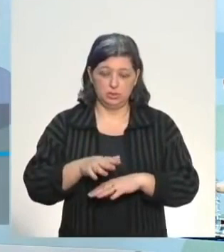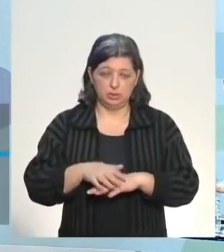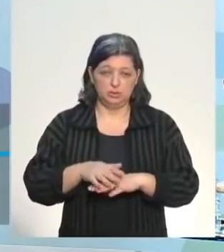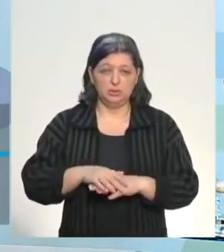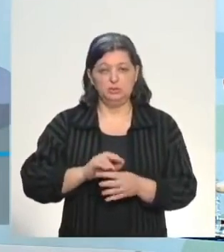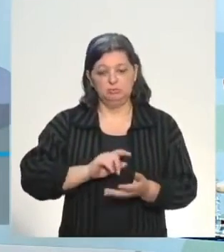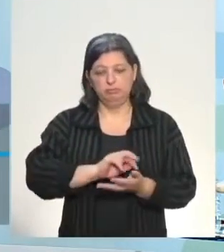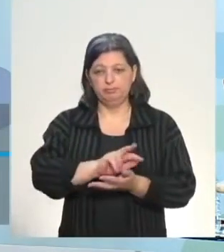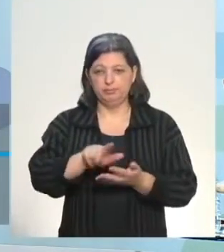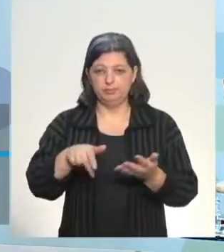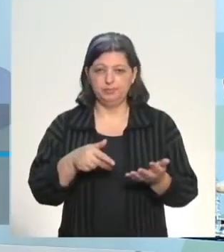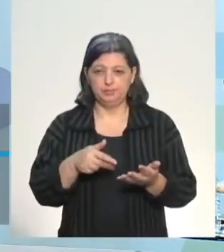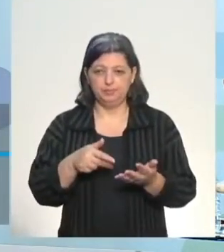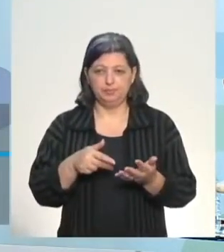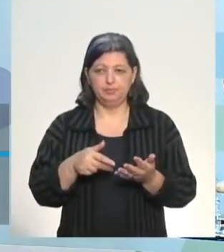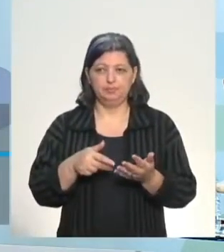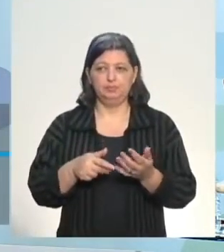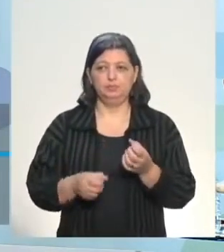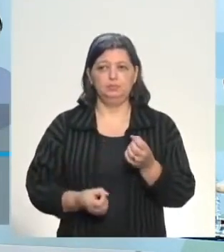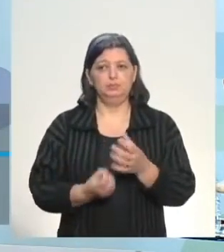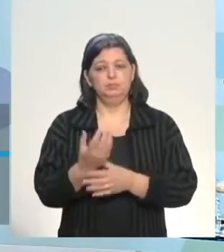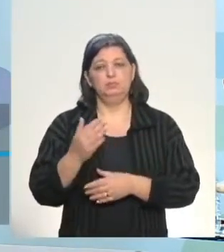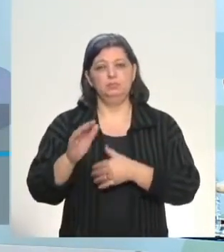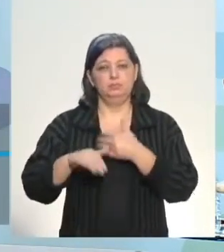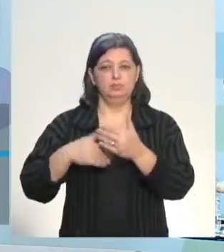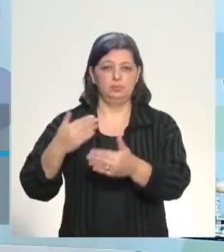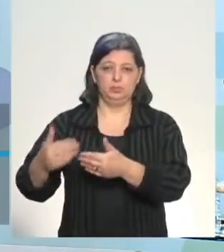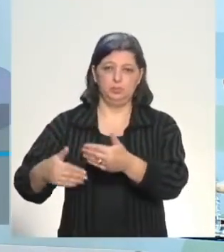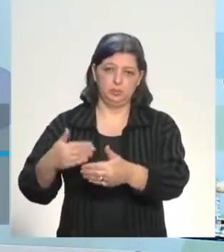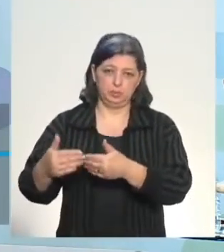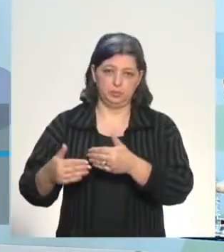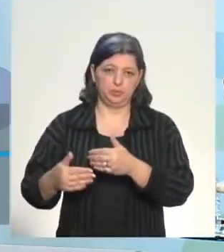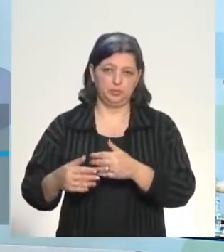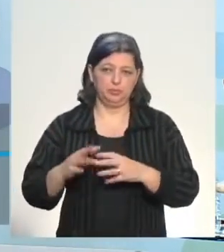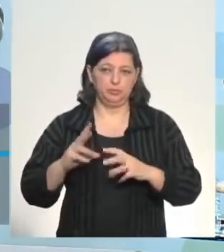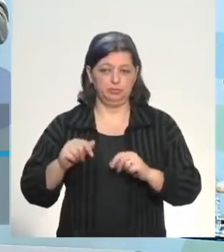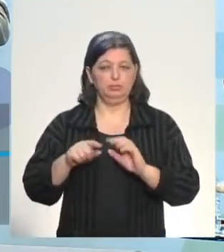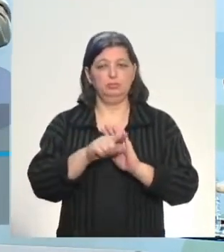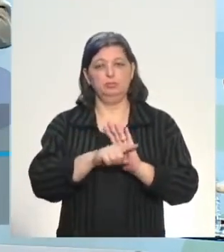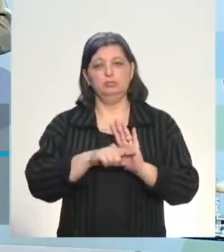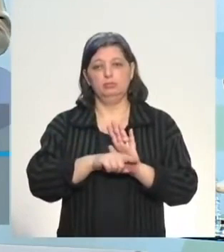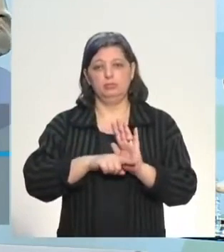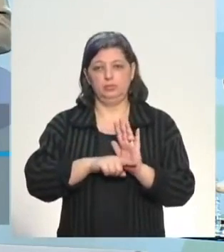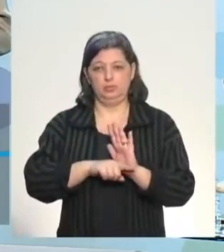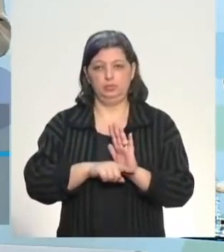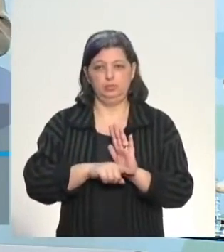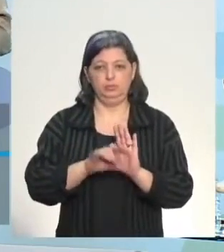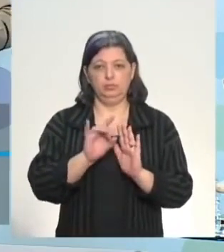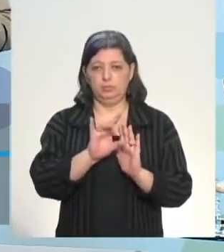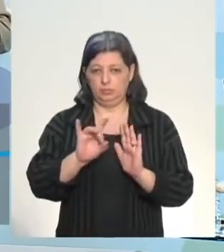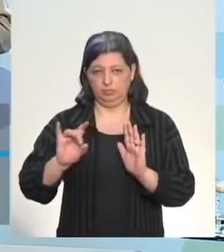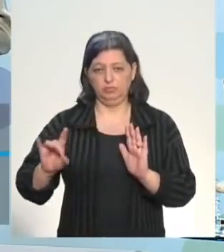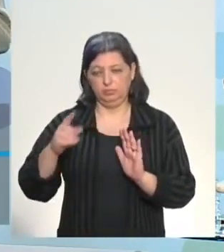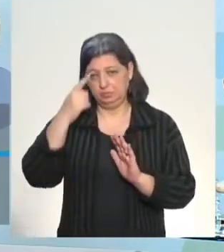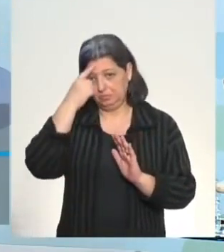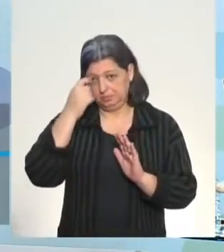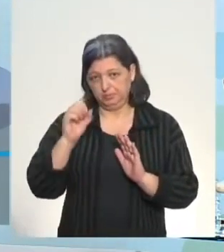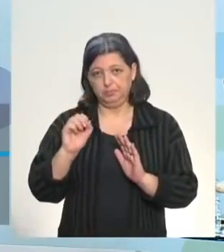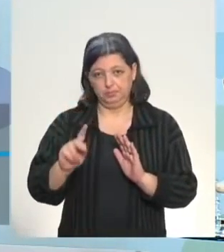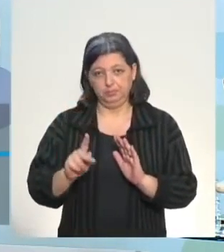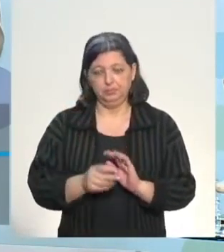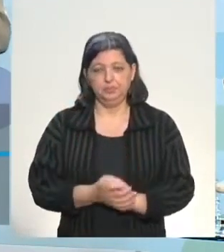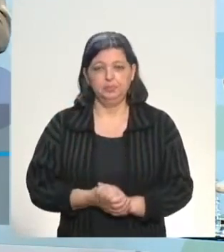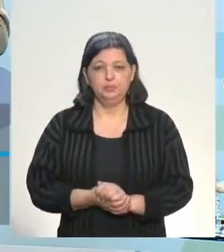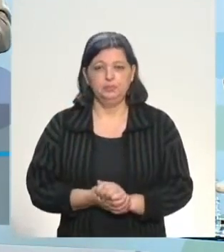que cria todo o processo para analisar qualquer uma delas. Então, é essa a ideia. Tudo bem? Vamos